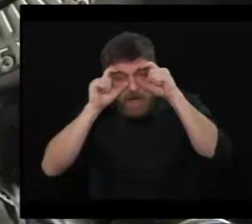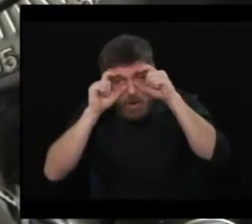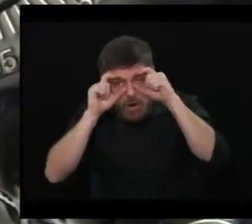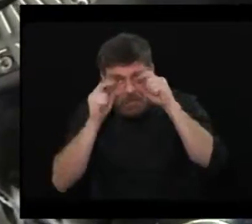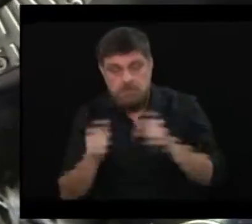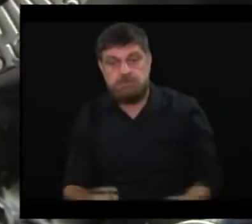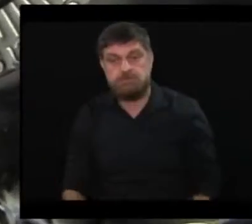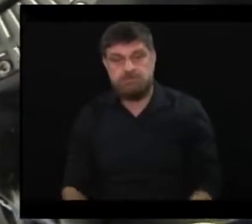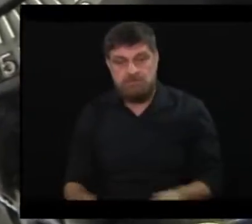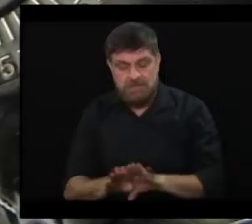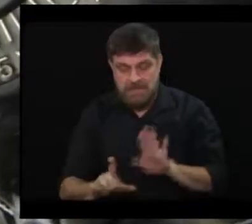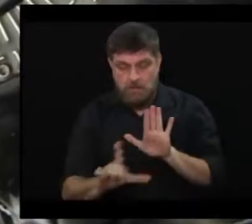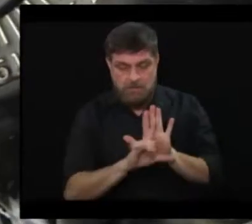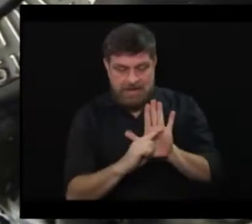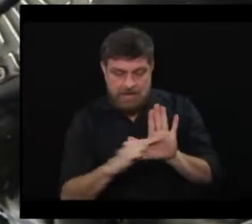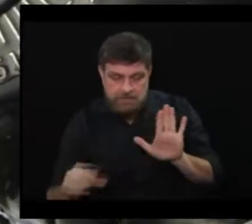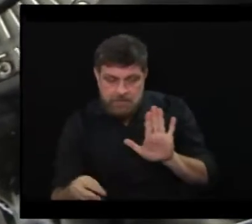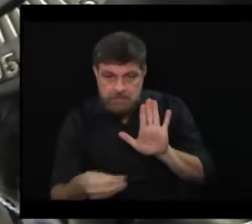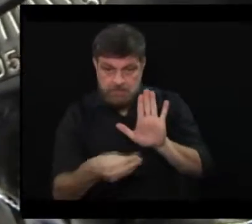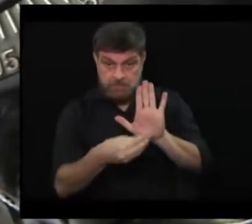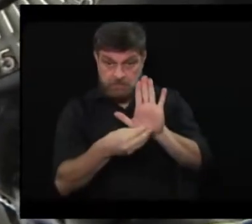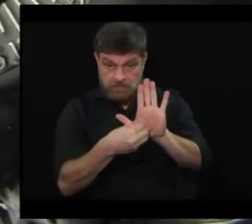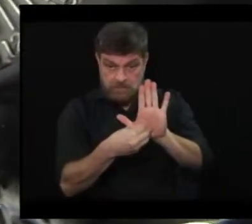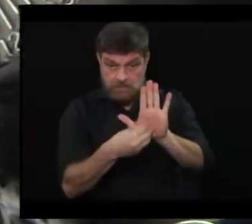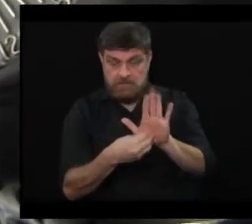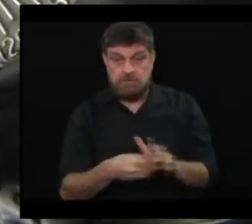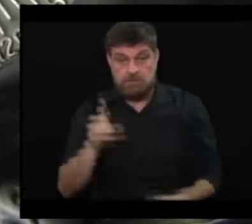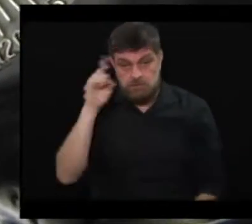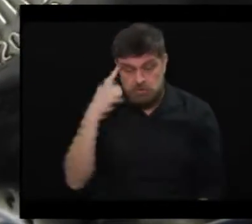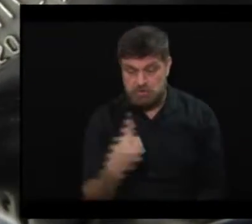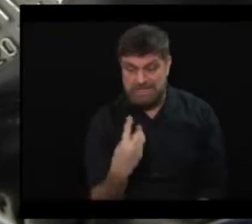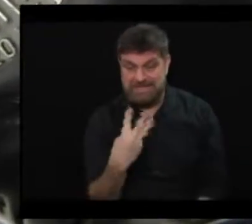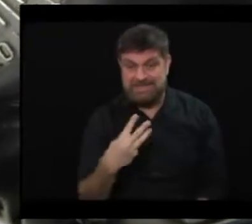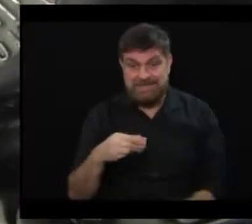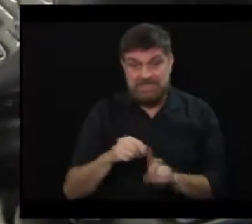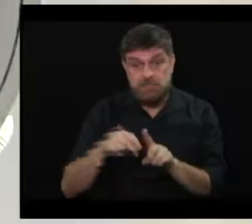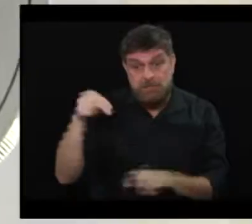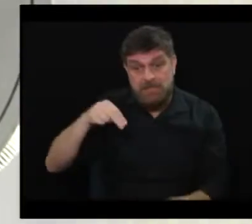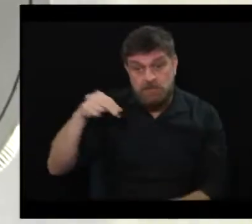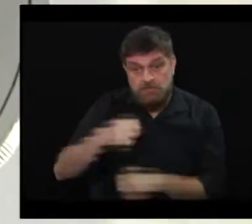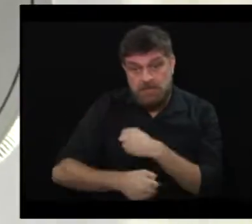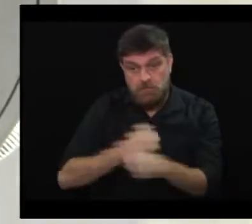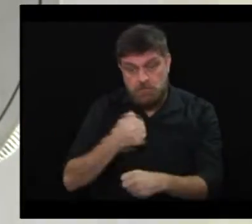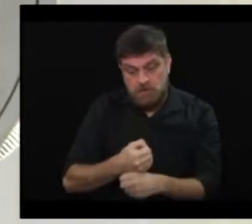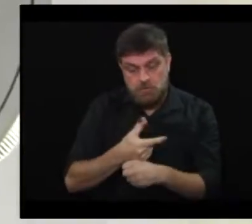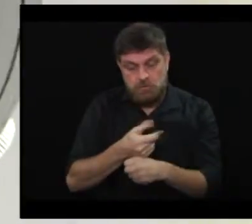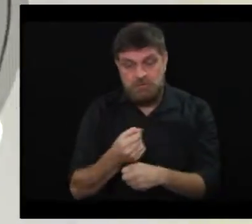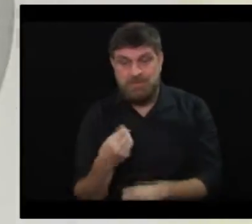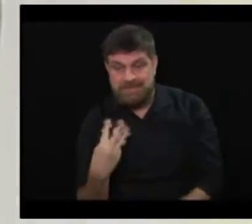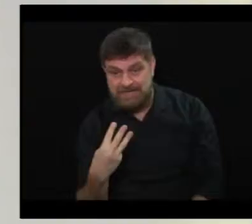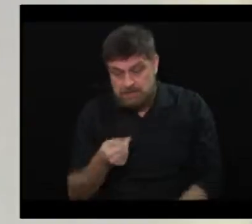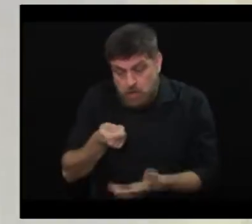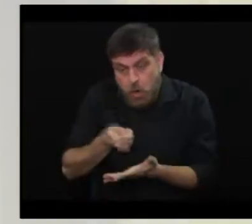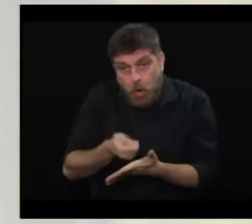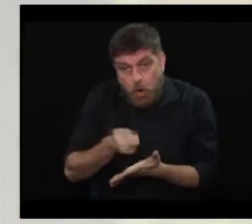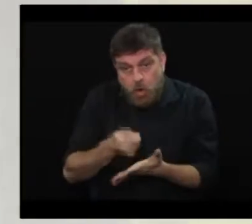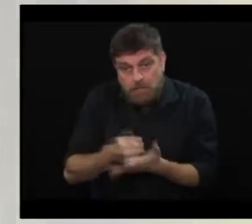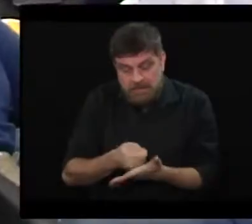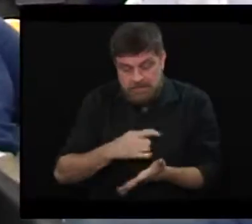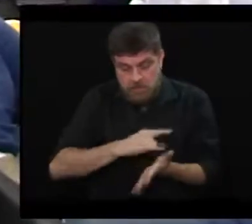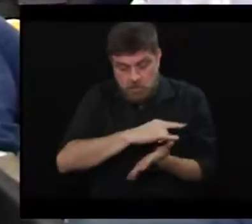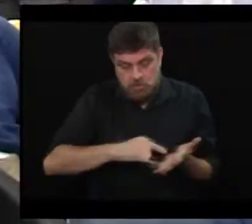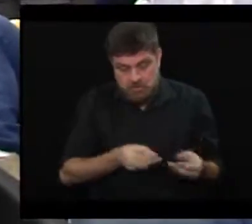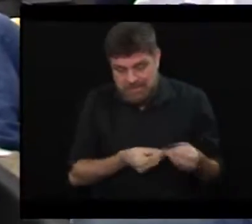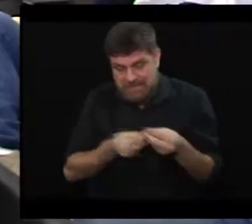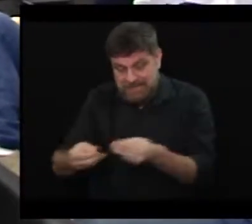Municipal número 11.749, de 13 de novembro de 2003, que define como exigência para o alvará